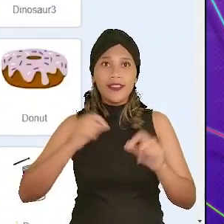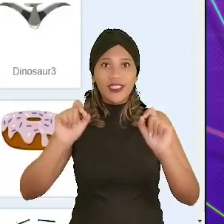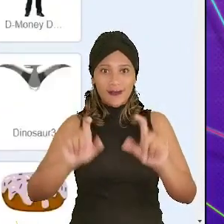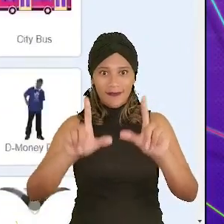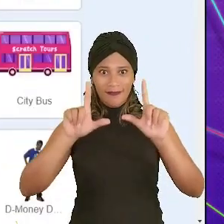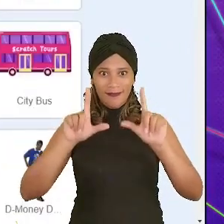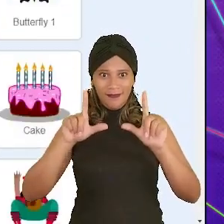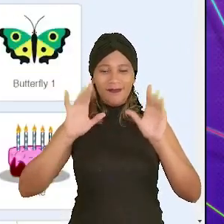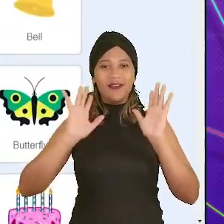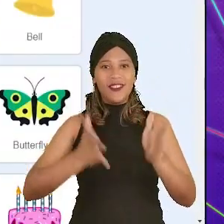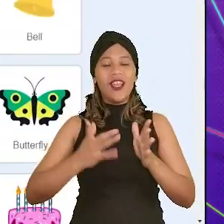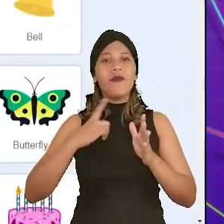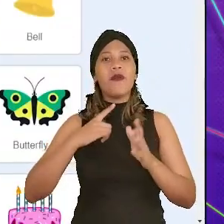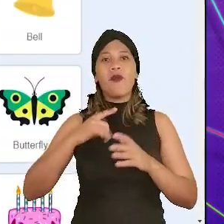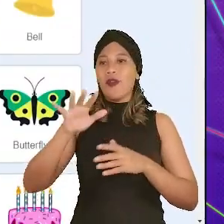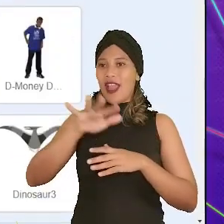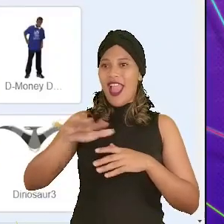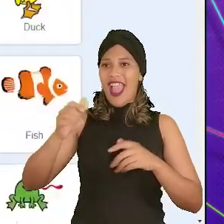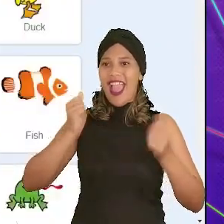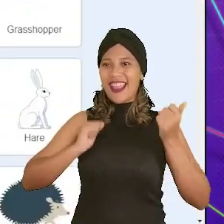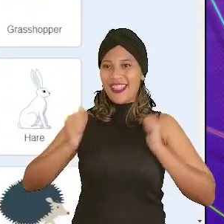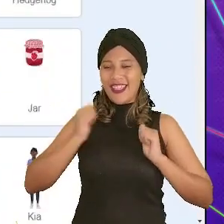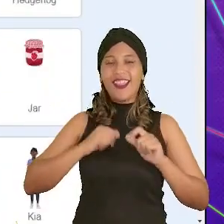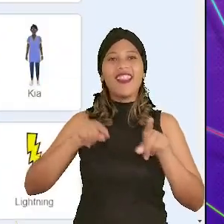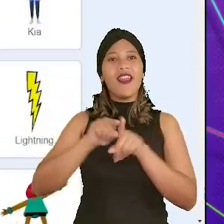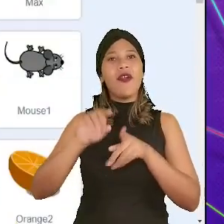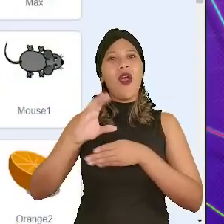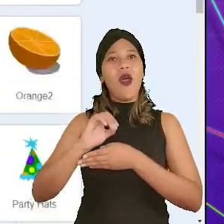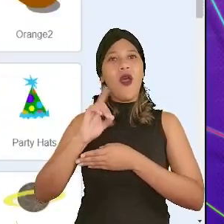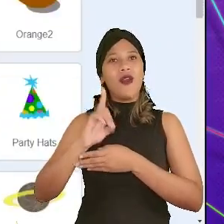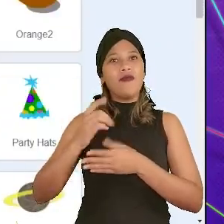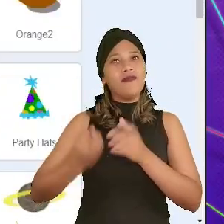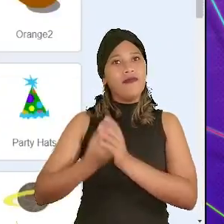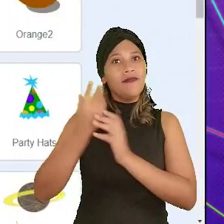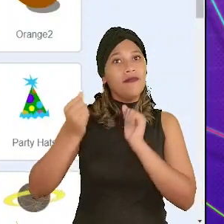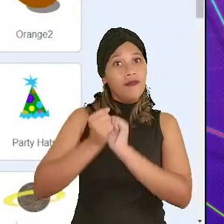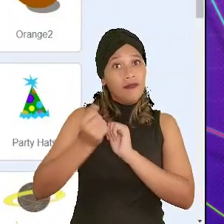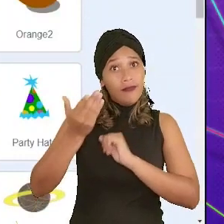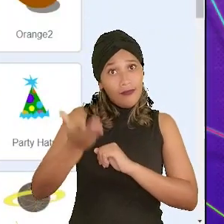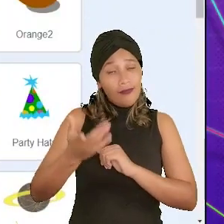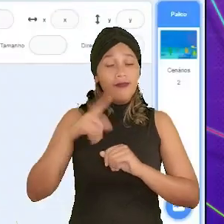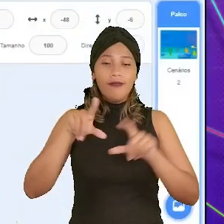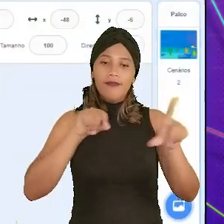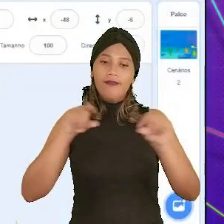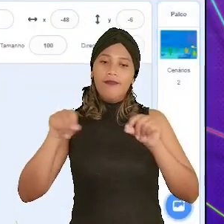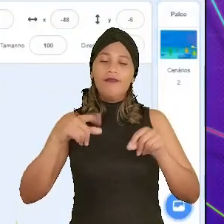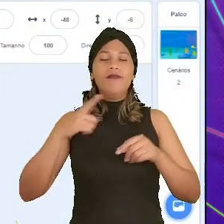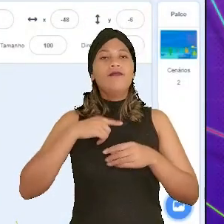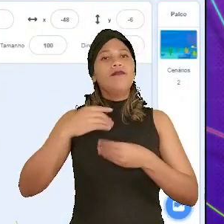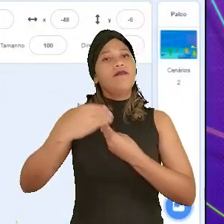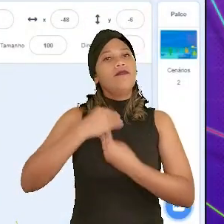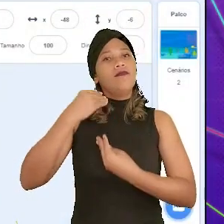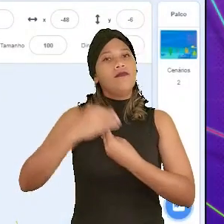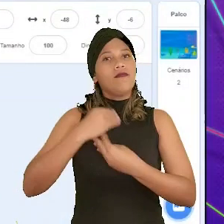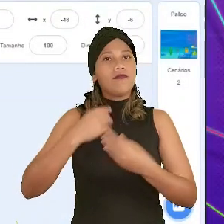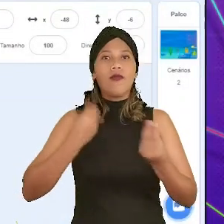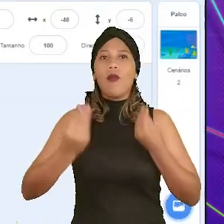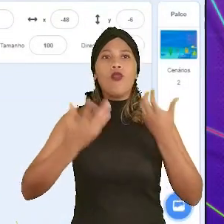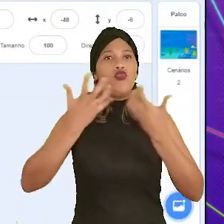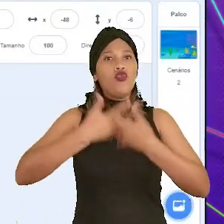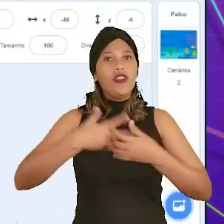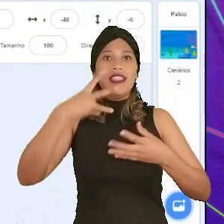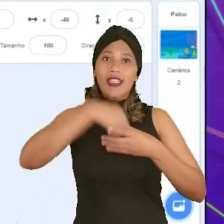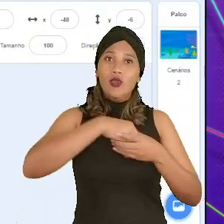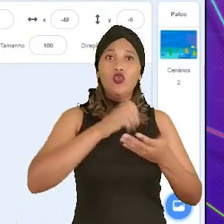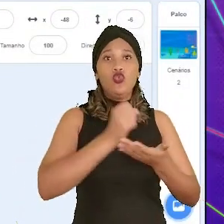ele aparece para a gente no espaço de atores e todo o código que criamos com ele selecionado serão as instruções de